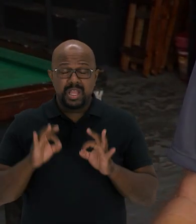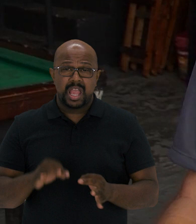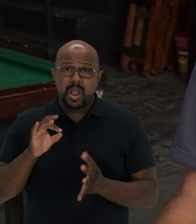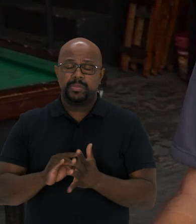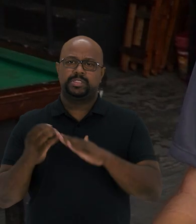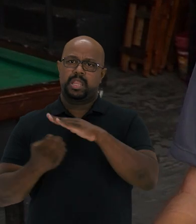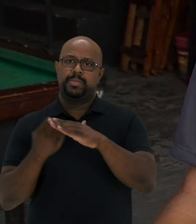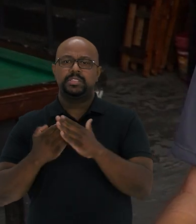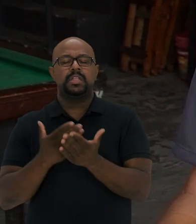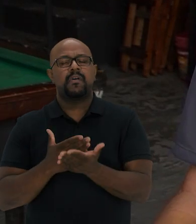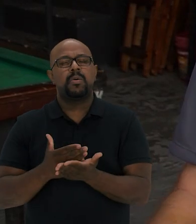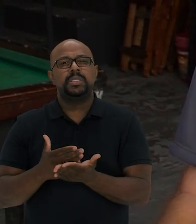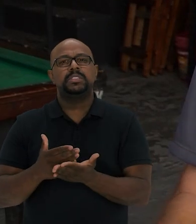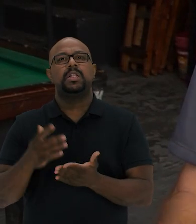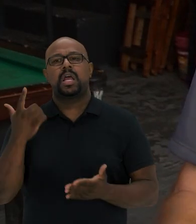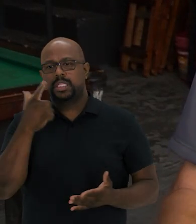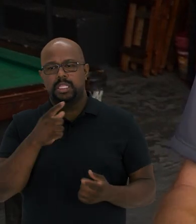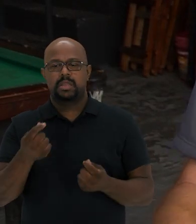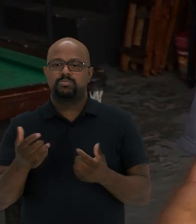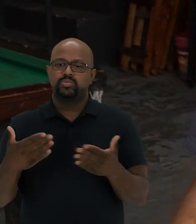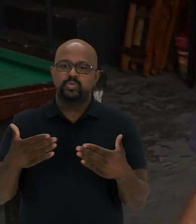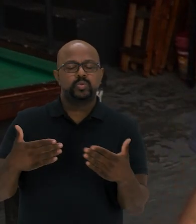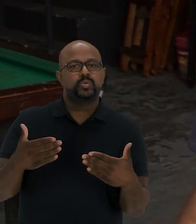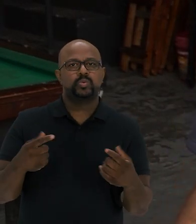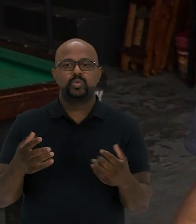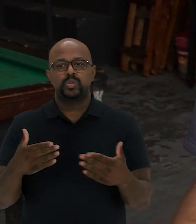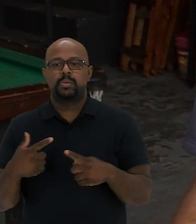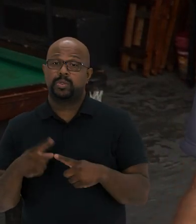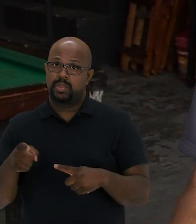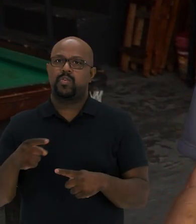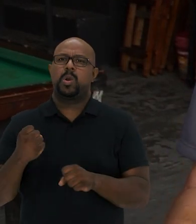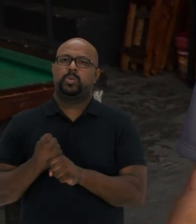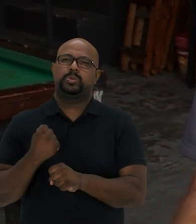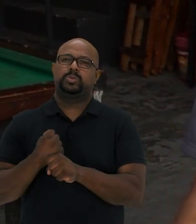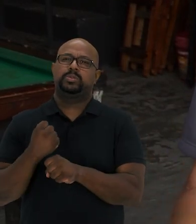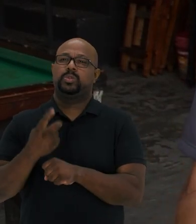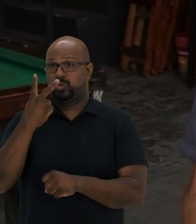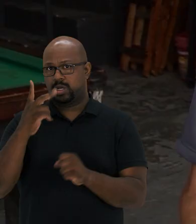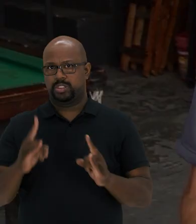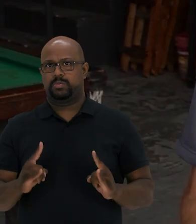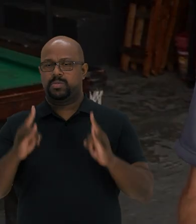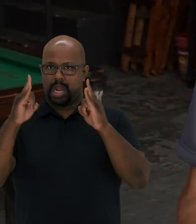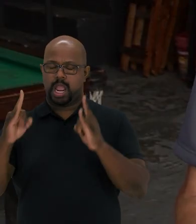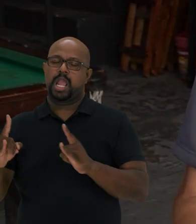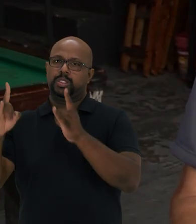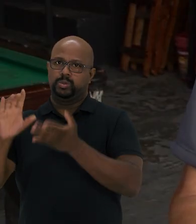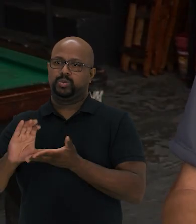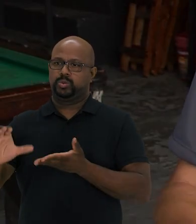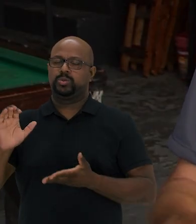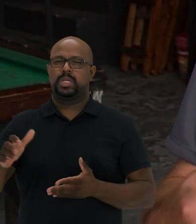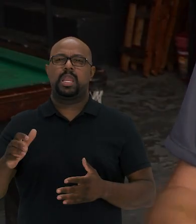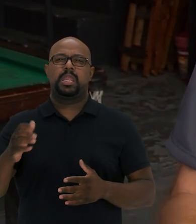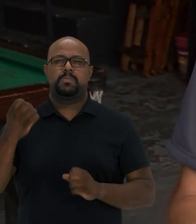quando realmente a empresa estava começando a ter o seu retorno de investimento, porque foram construídos 2 prédios,